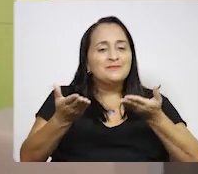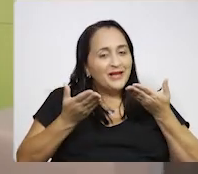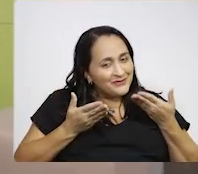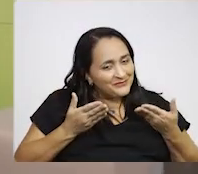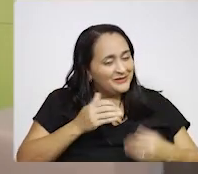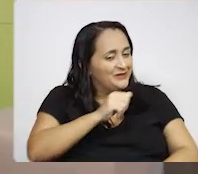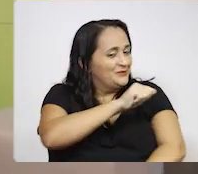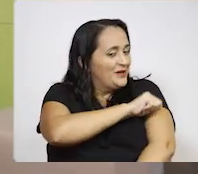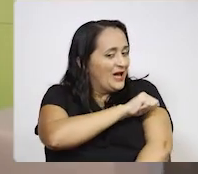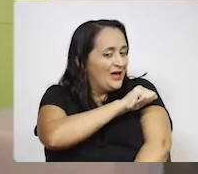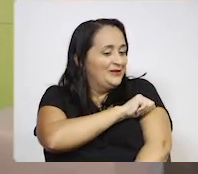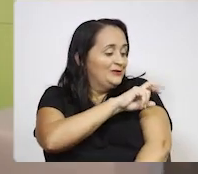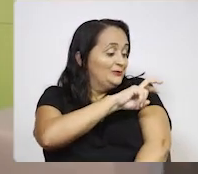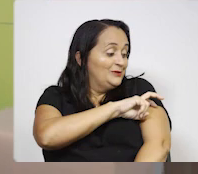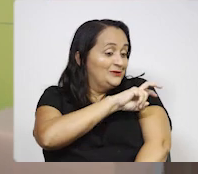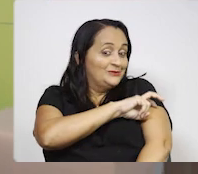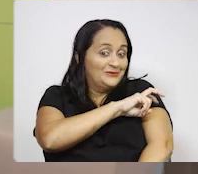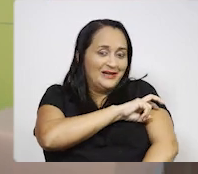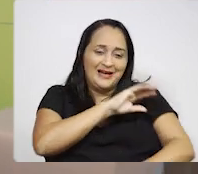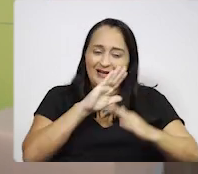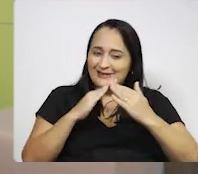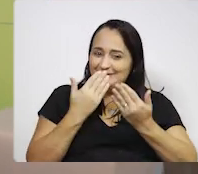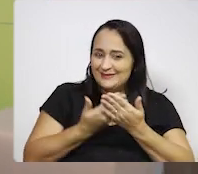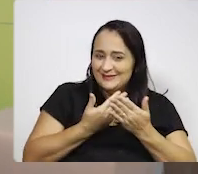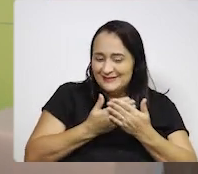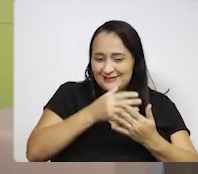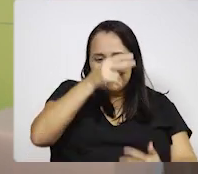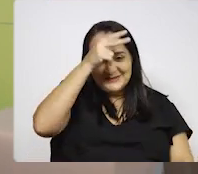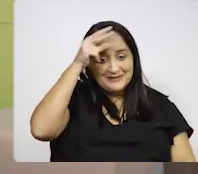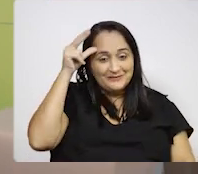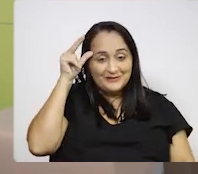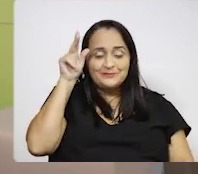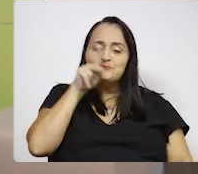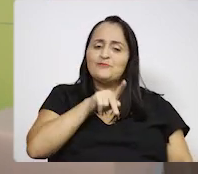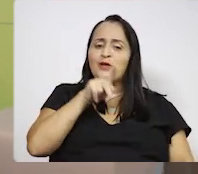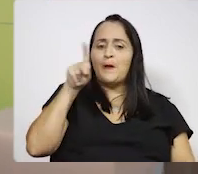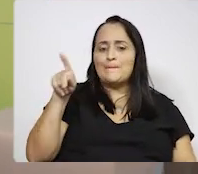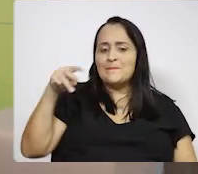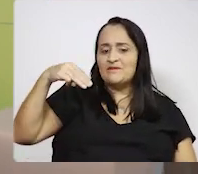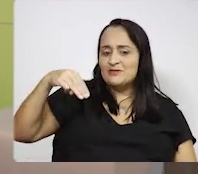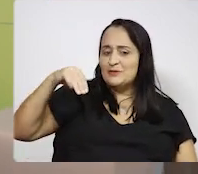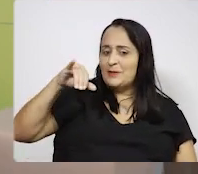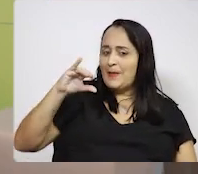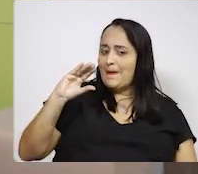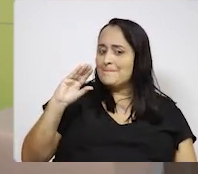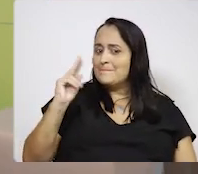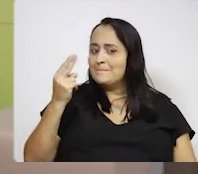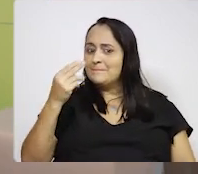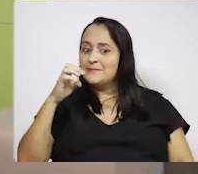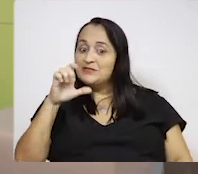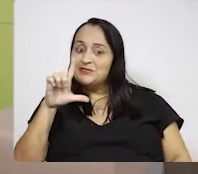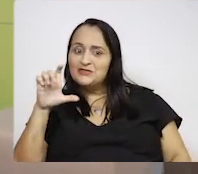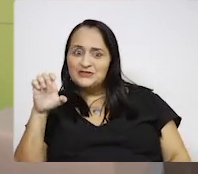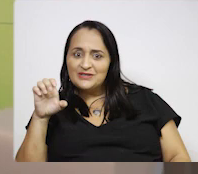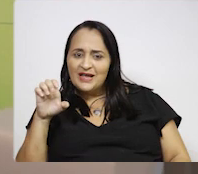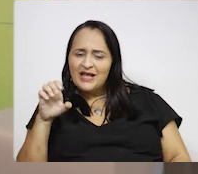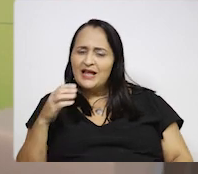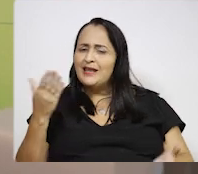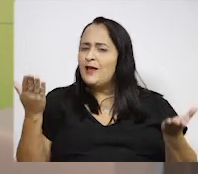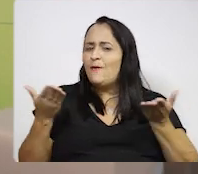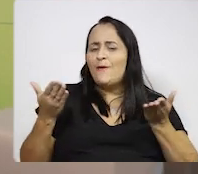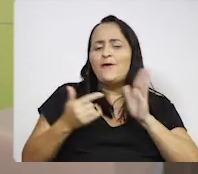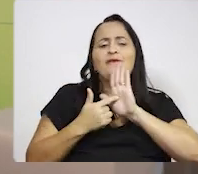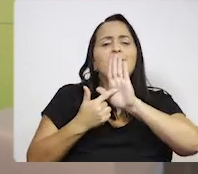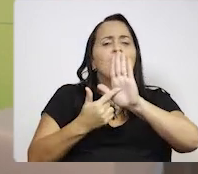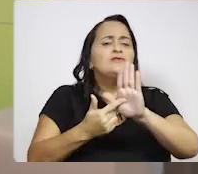Sejam muito bem-vindos, alunos do 5º ano da Rede Municipal de Ensino. Professora Michele Reis vai apresentar para a gente a